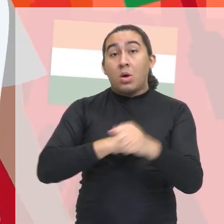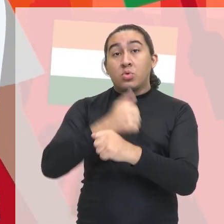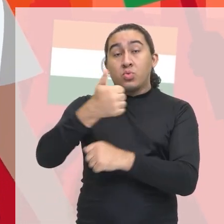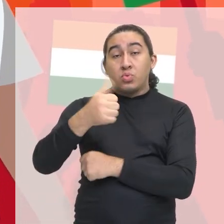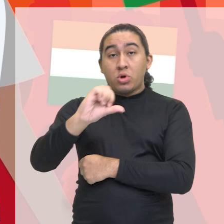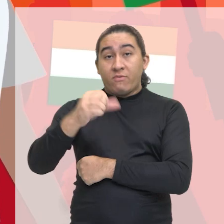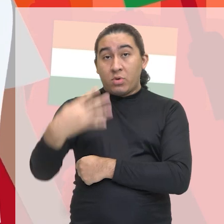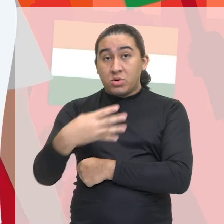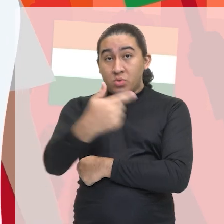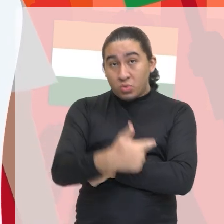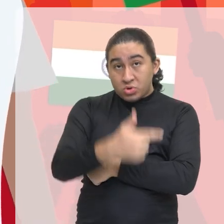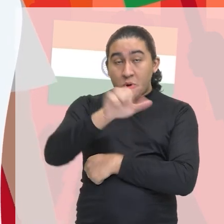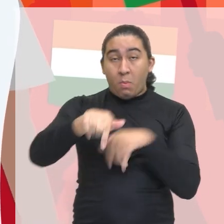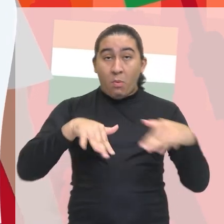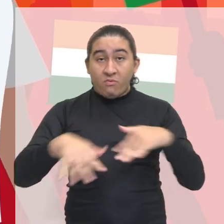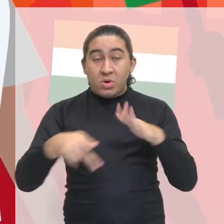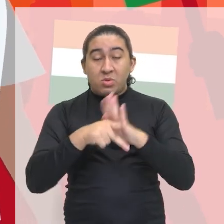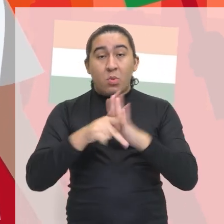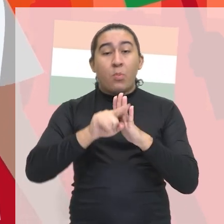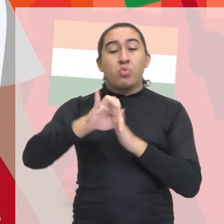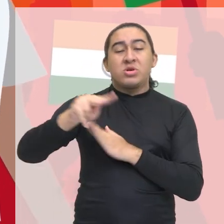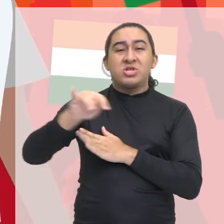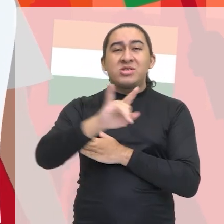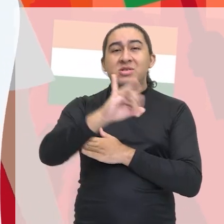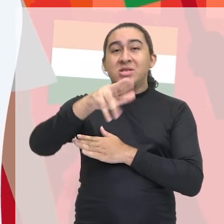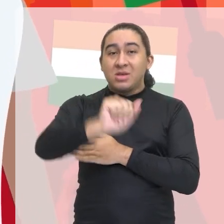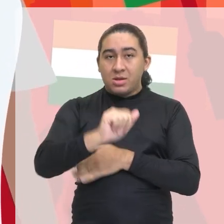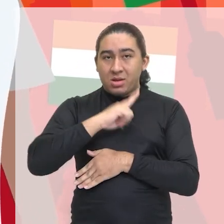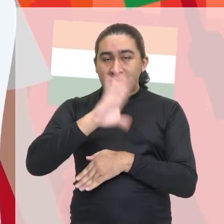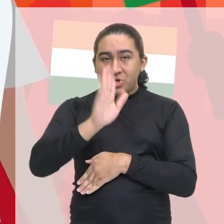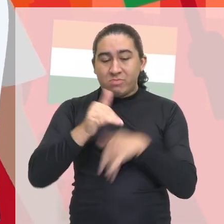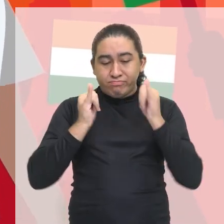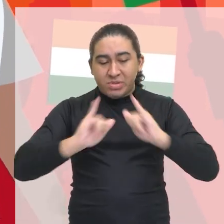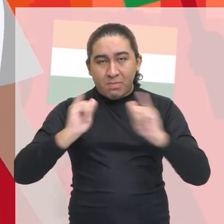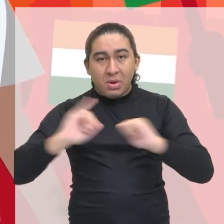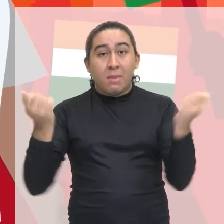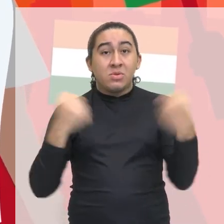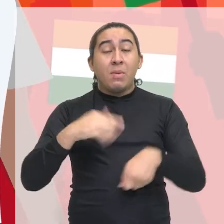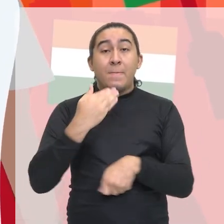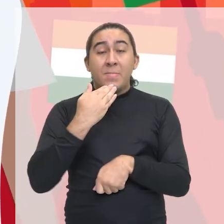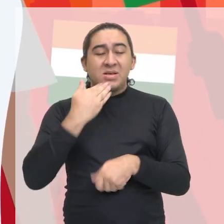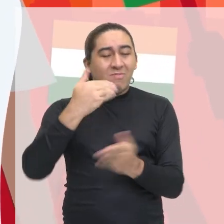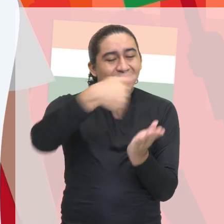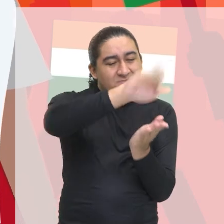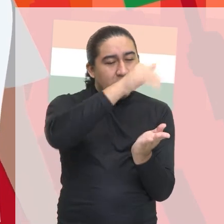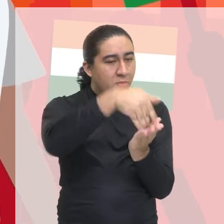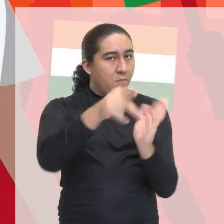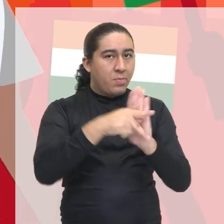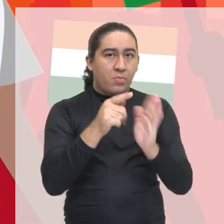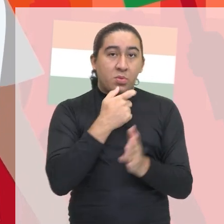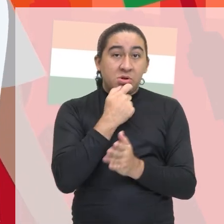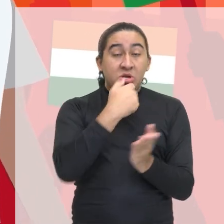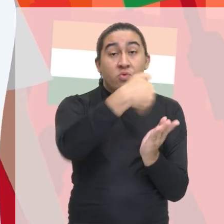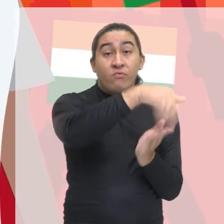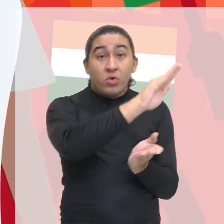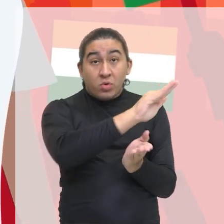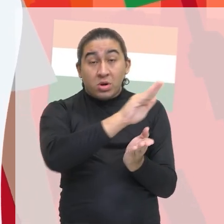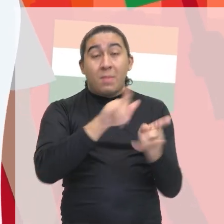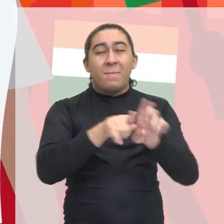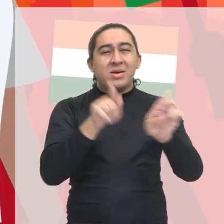Em 1942, o movimento Quit India foi lançado, exigindo a saída imediata dos